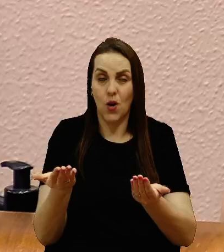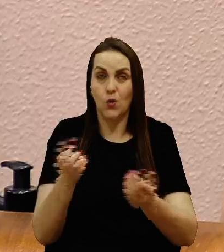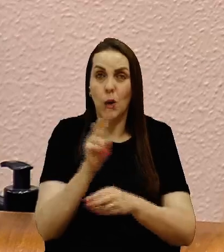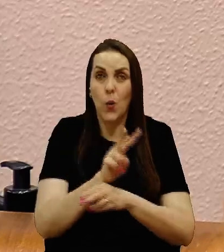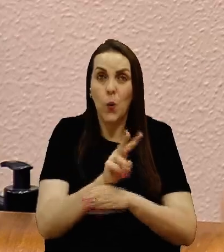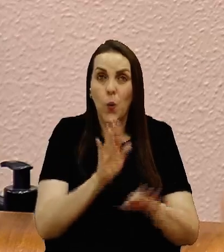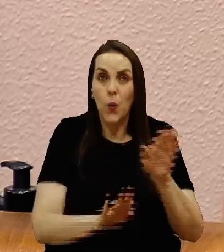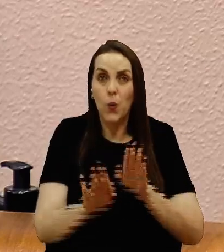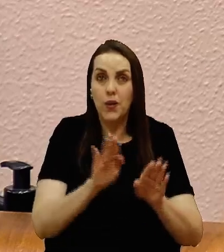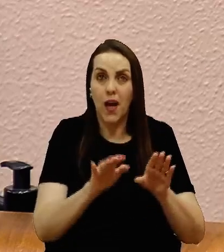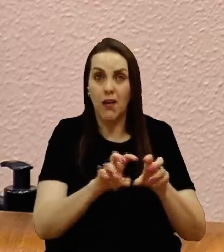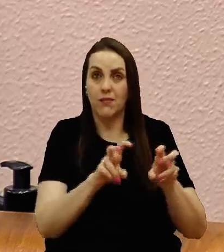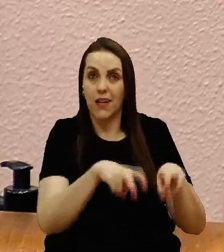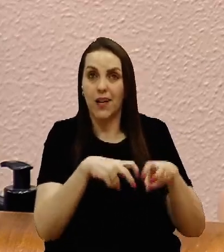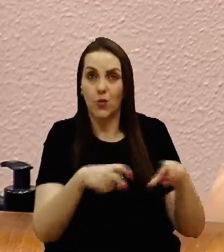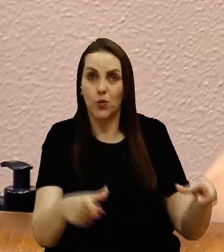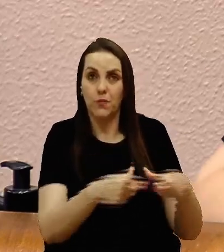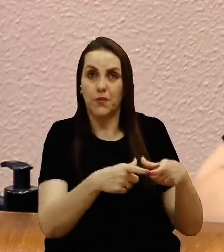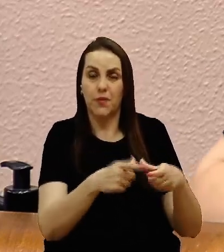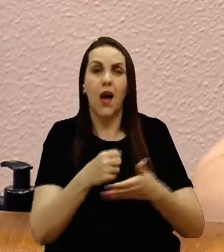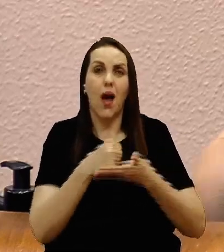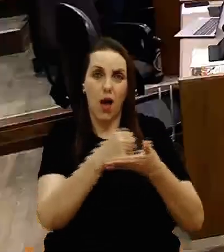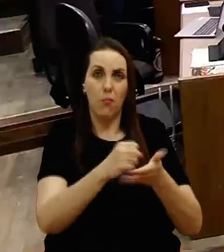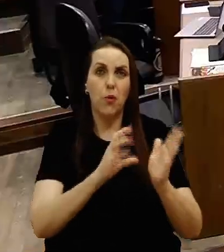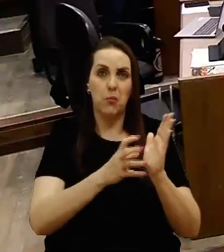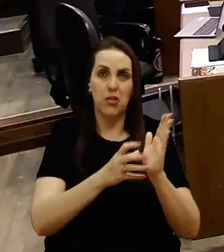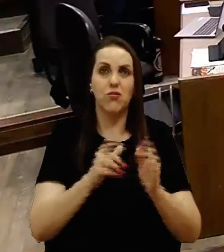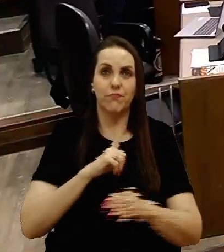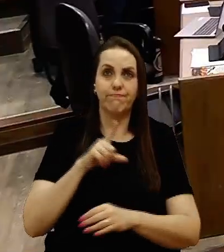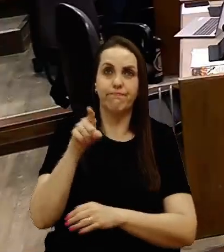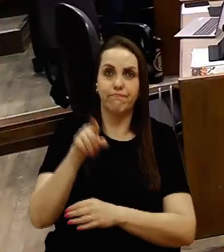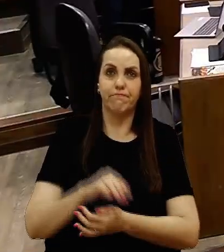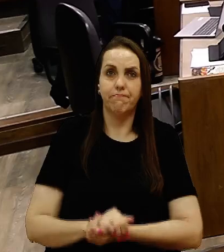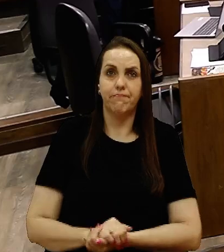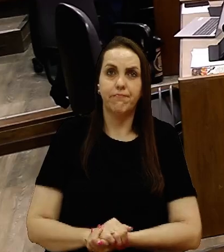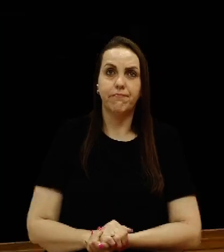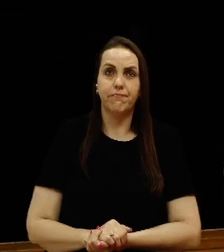Portanto, tem todo o apoio da nossa bancada. Obrigada, vereador. Obrigado, vereador Andressa. Seguimos nessa linha, votando